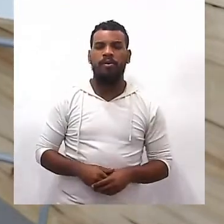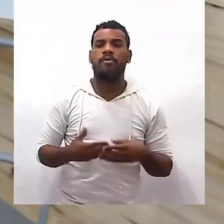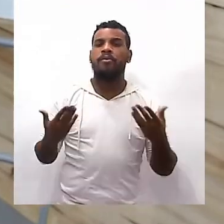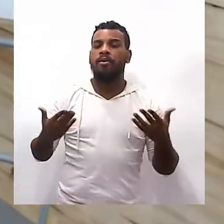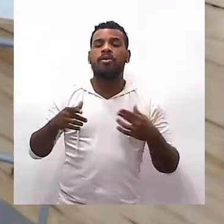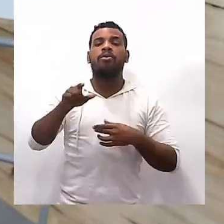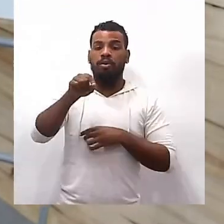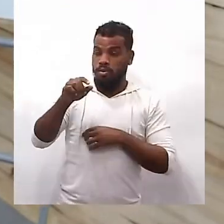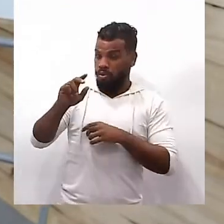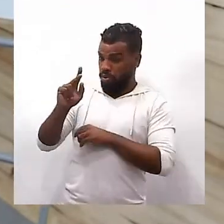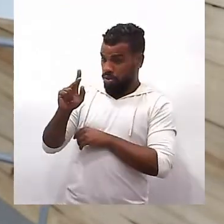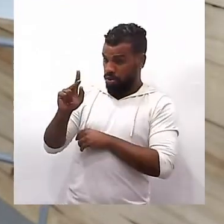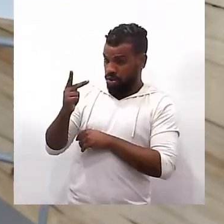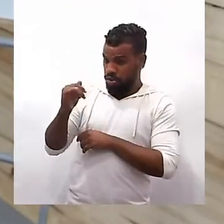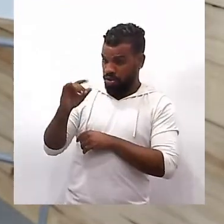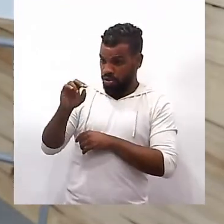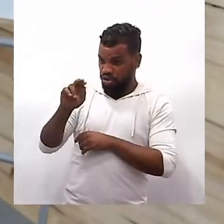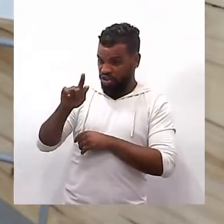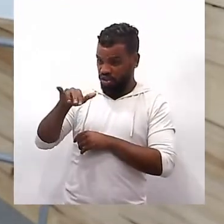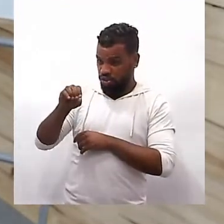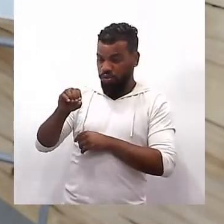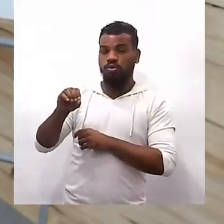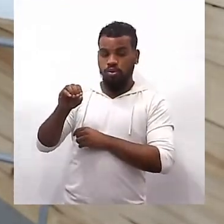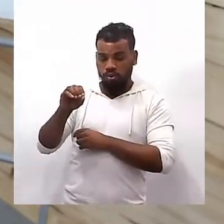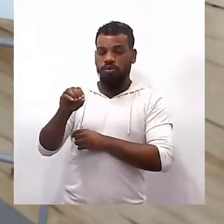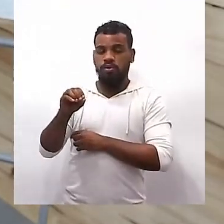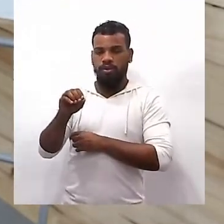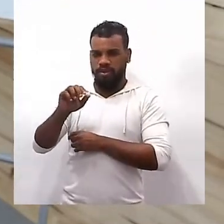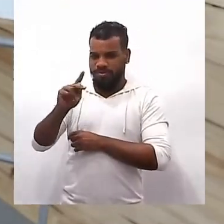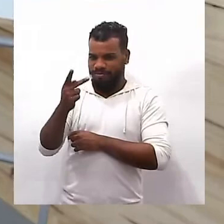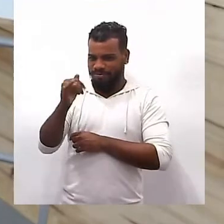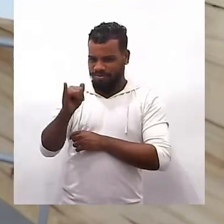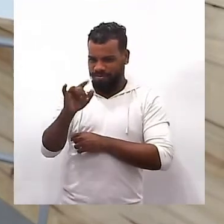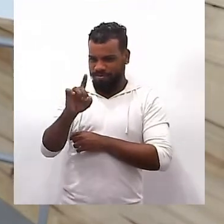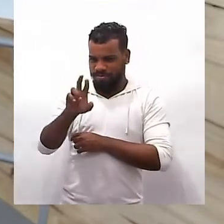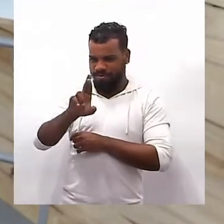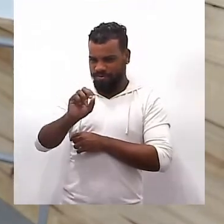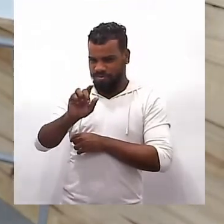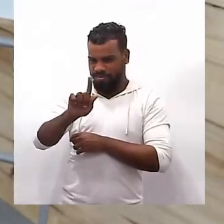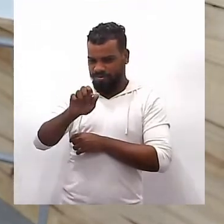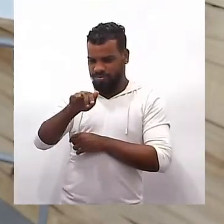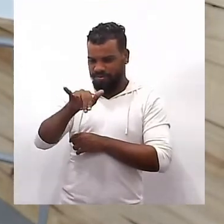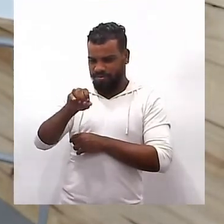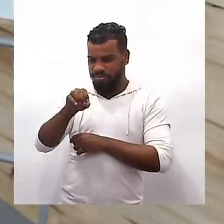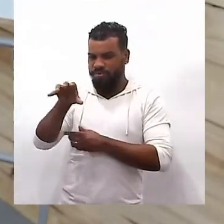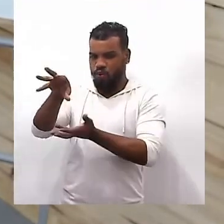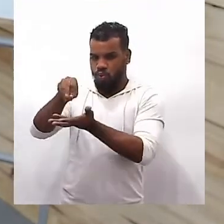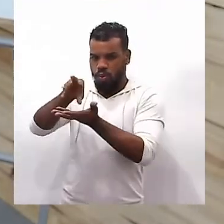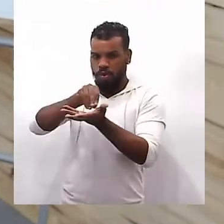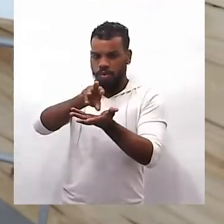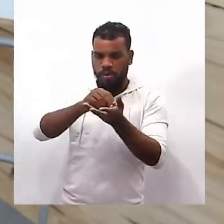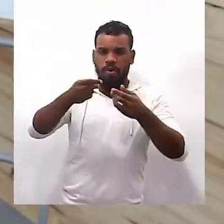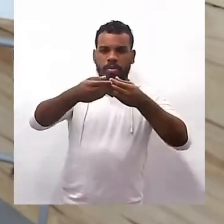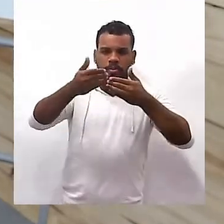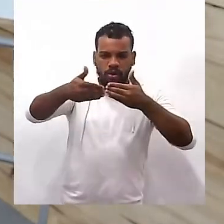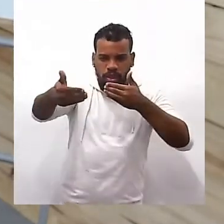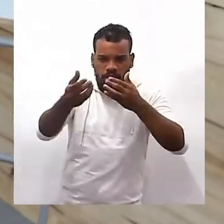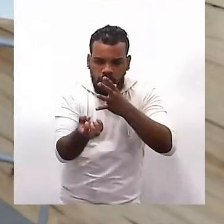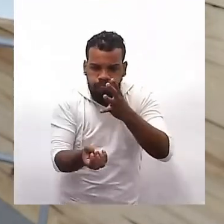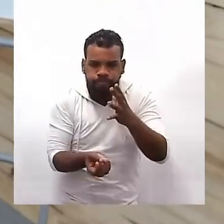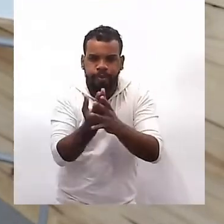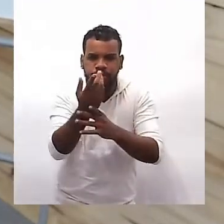os hidrogênios que são captados pelo NAD no processo da formação do piruvato vão